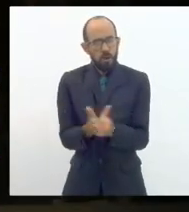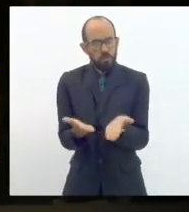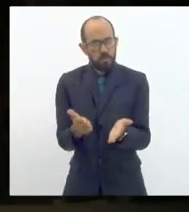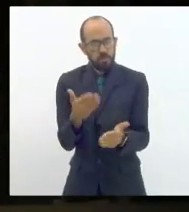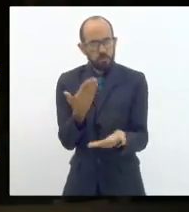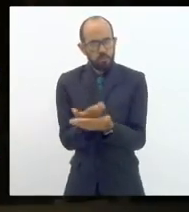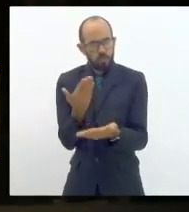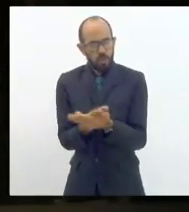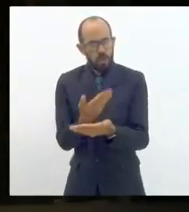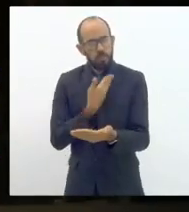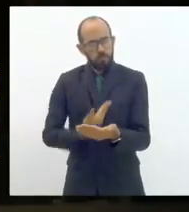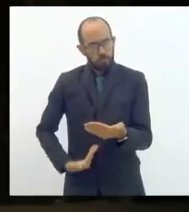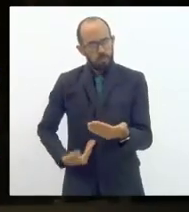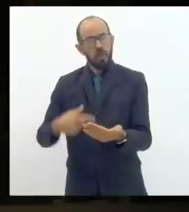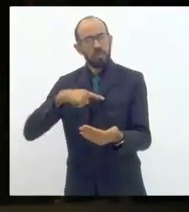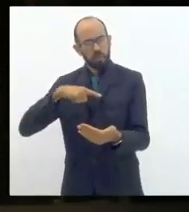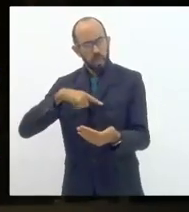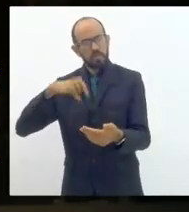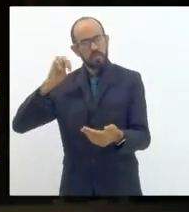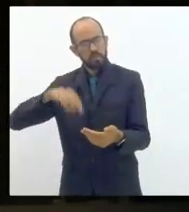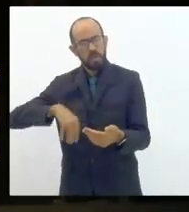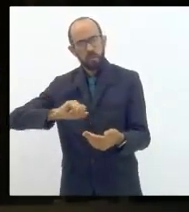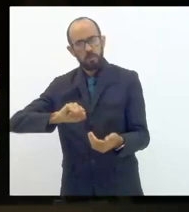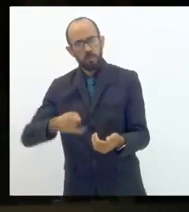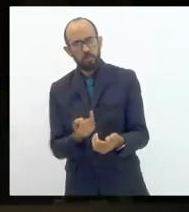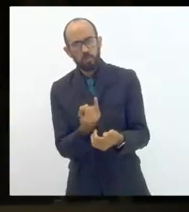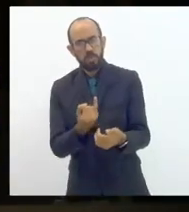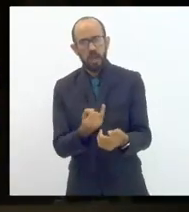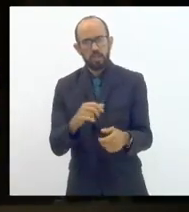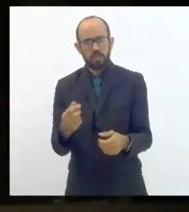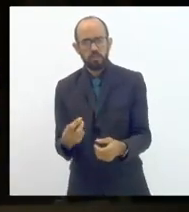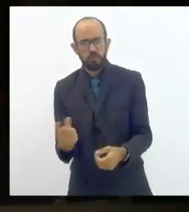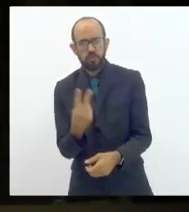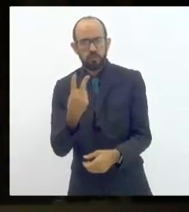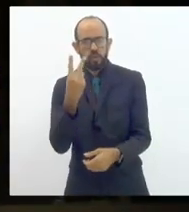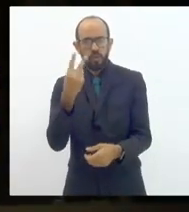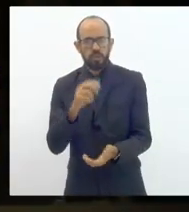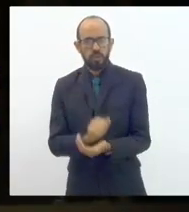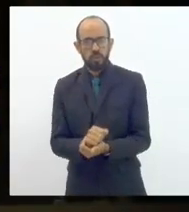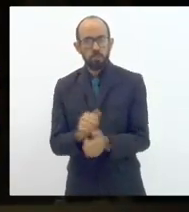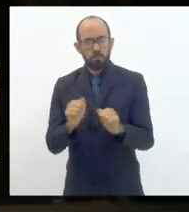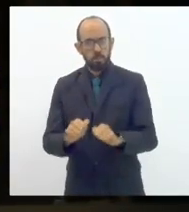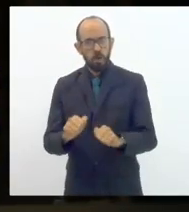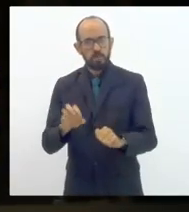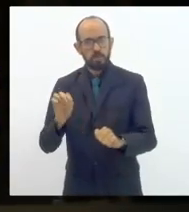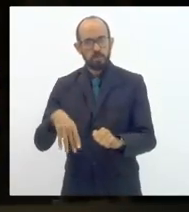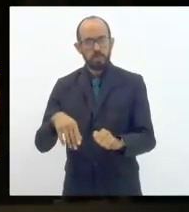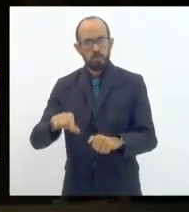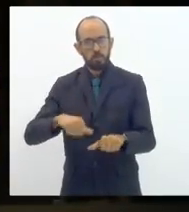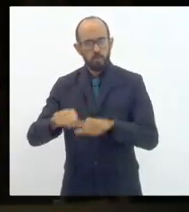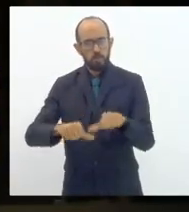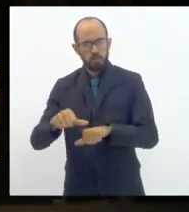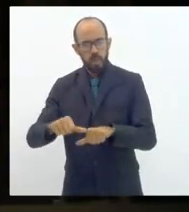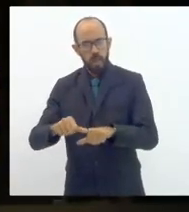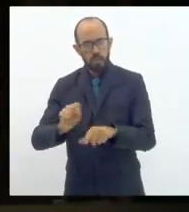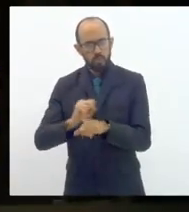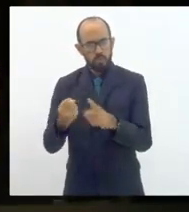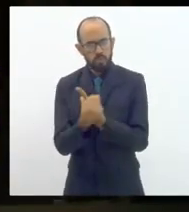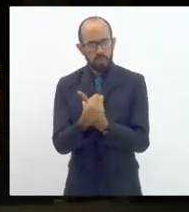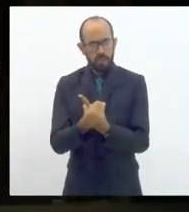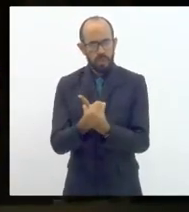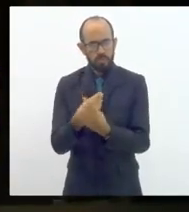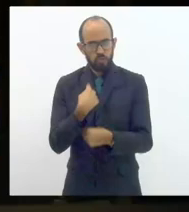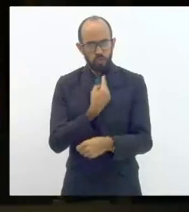uma forma de vencer, tem sim voz e pode sim mudar a sociedade onde nós vivemos,